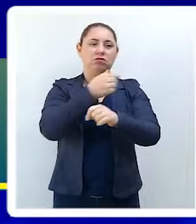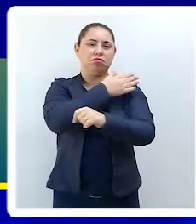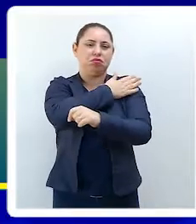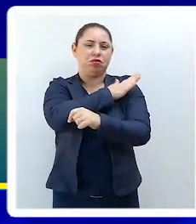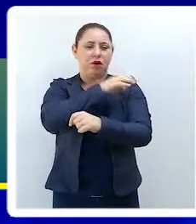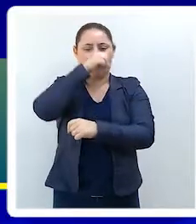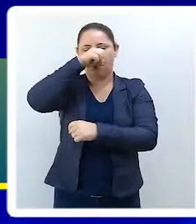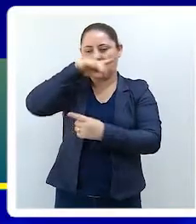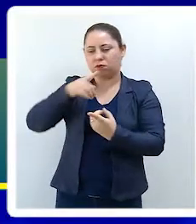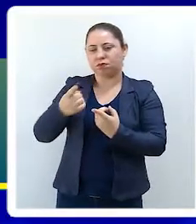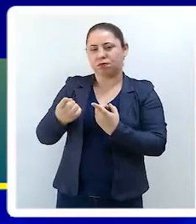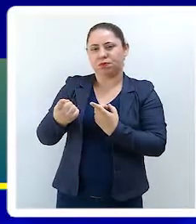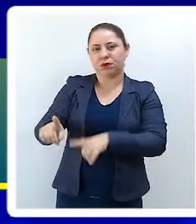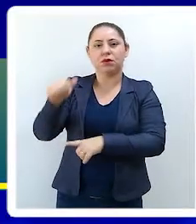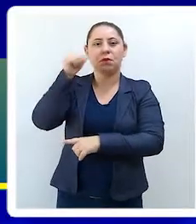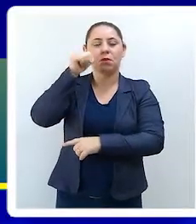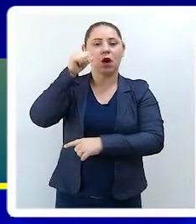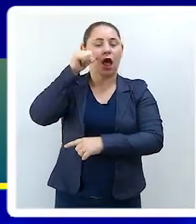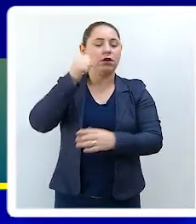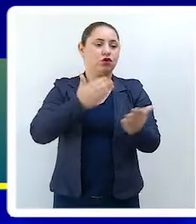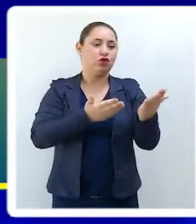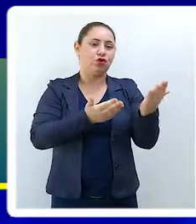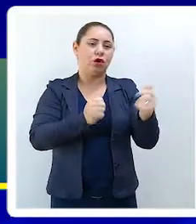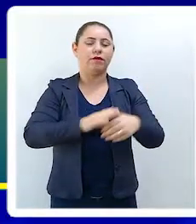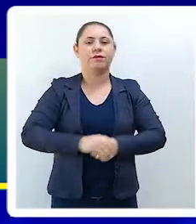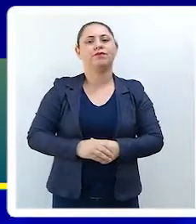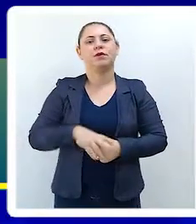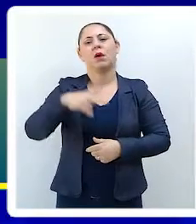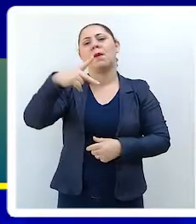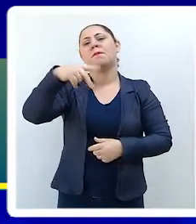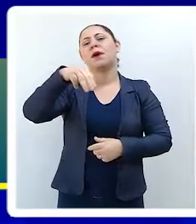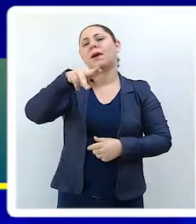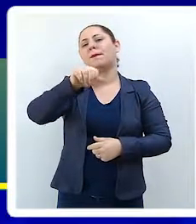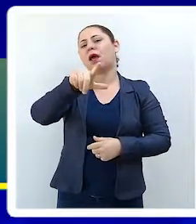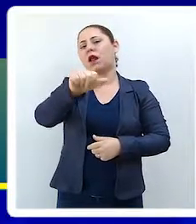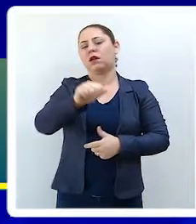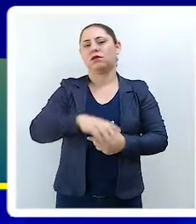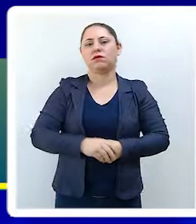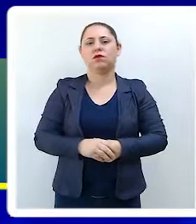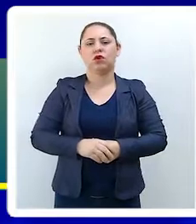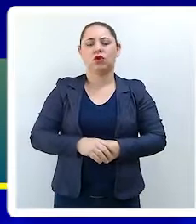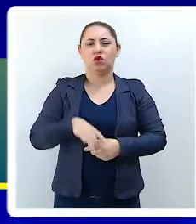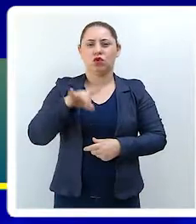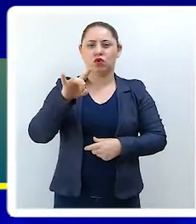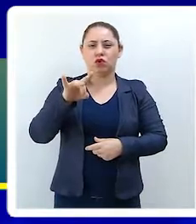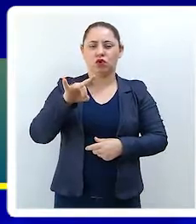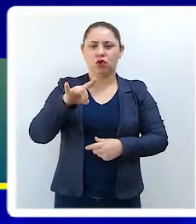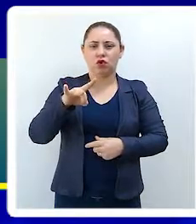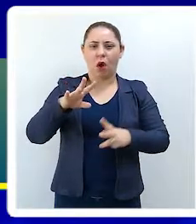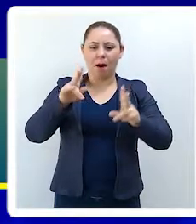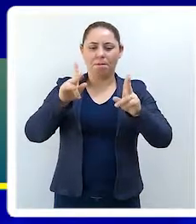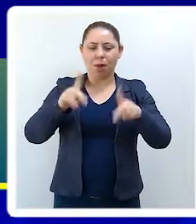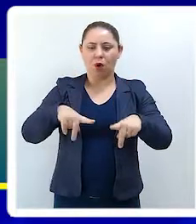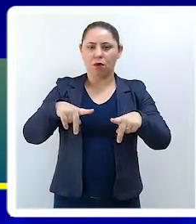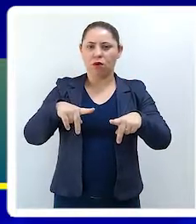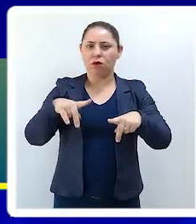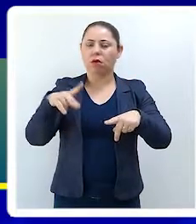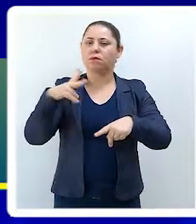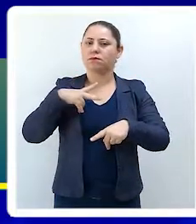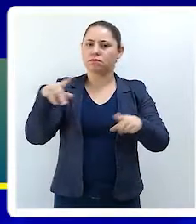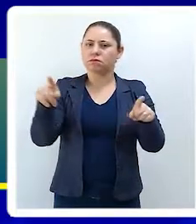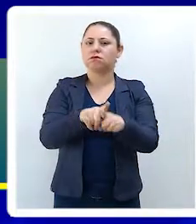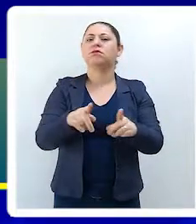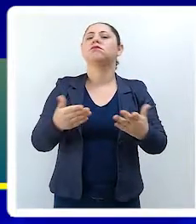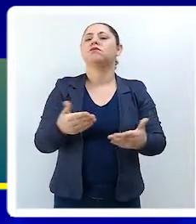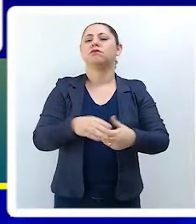formas de violência contra todas as mulheres e meninas. Pamela, isso abrange somente as esferas públicas ou também as